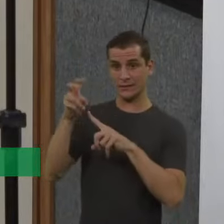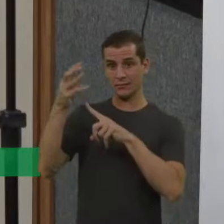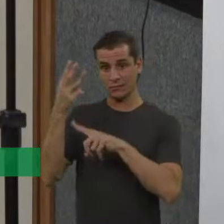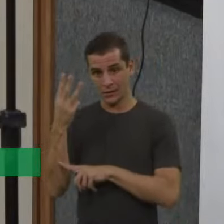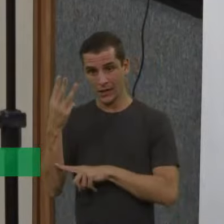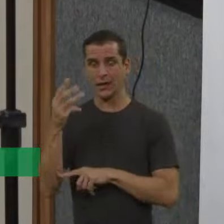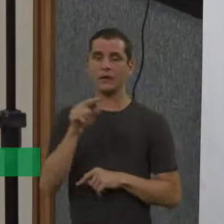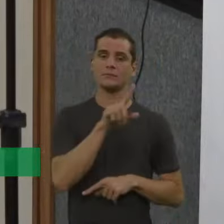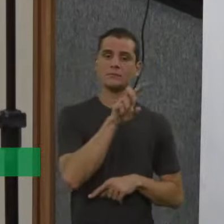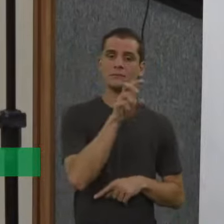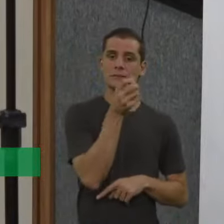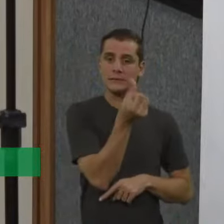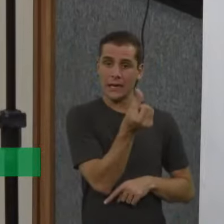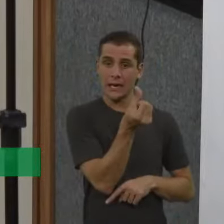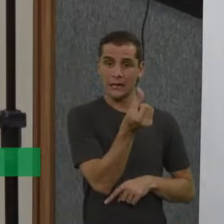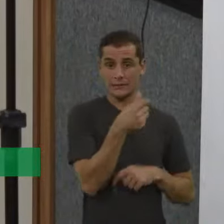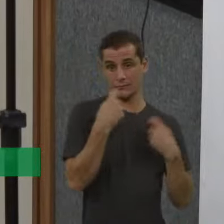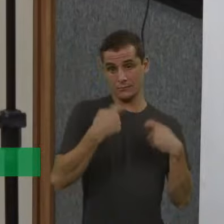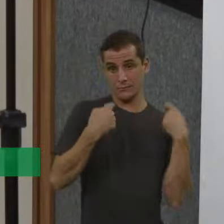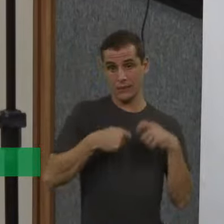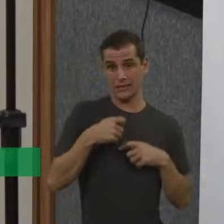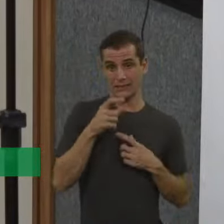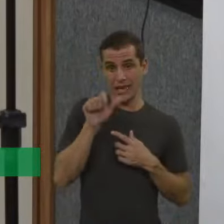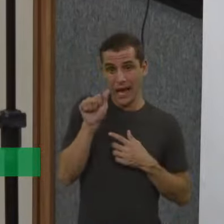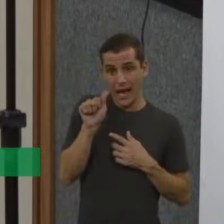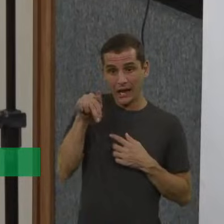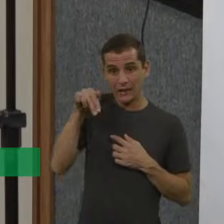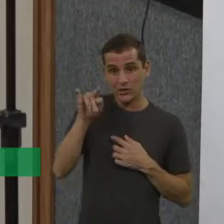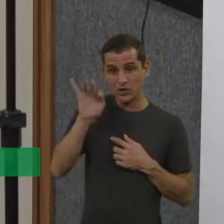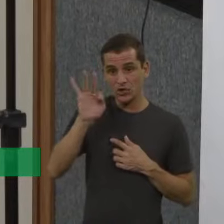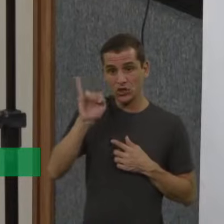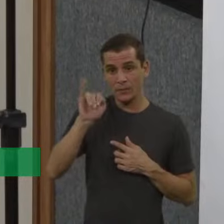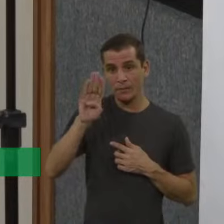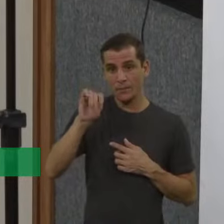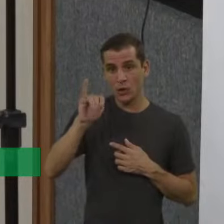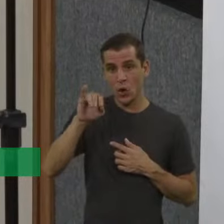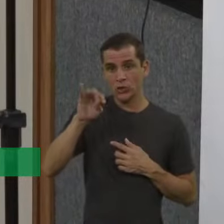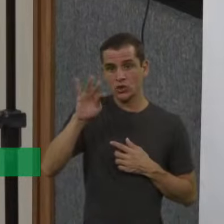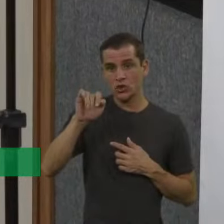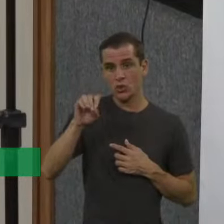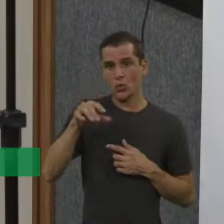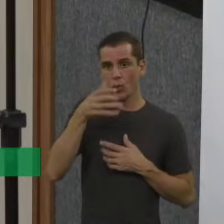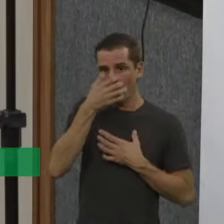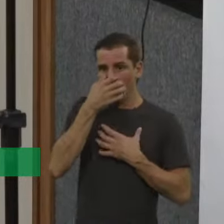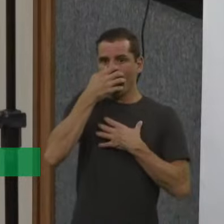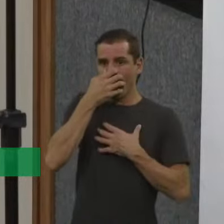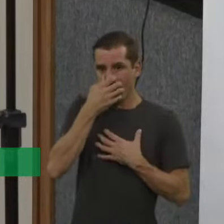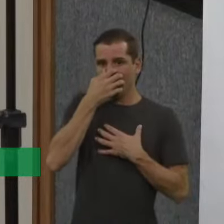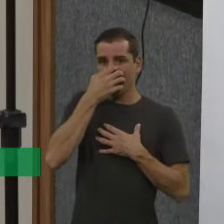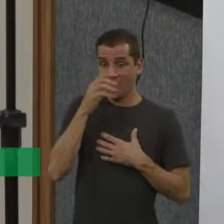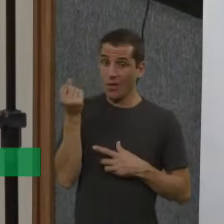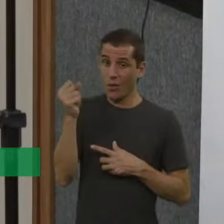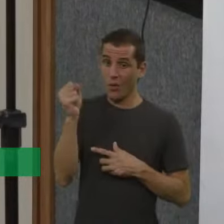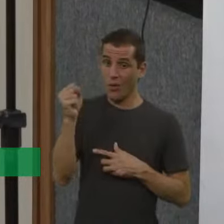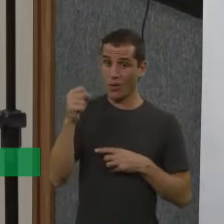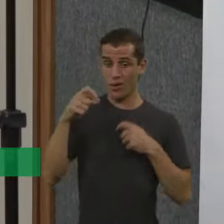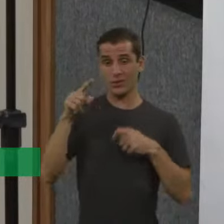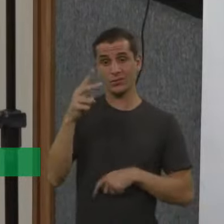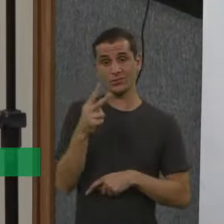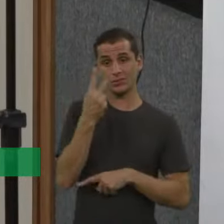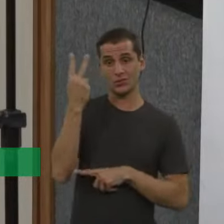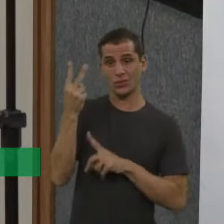dependendo se ela tem que fazer antibiótico inalatório, são 8. 2 sessões de fisioterapia por dia, sempre antes de